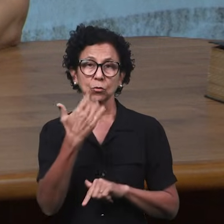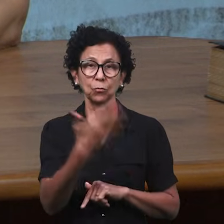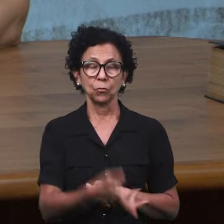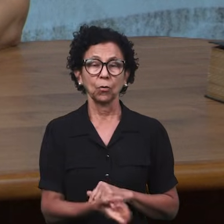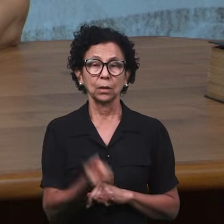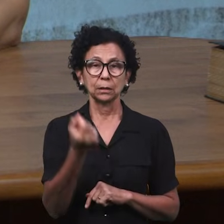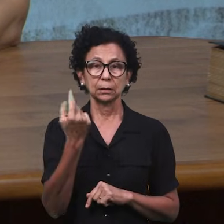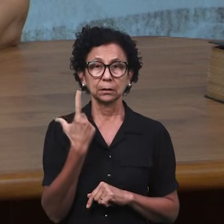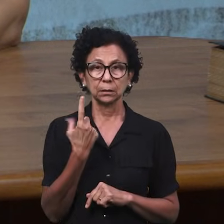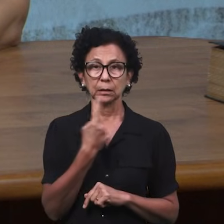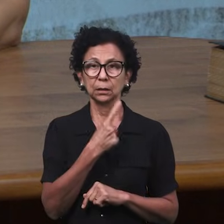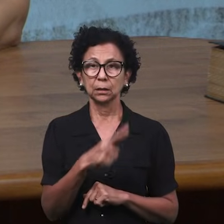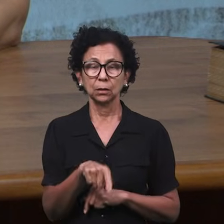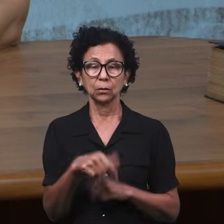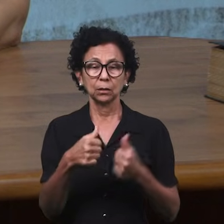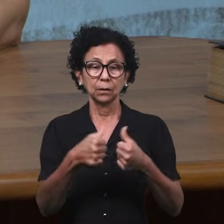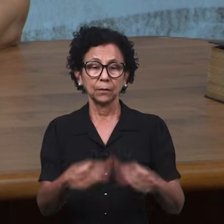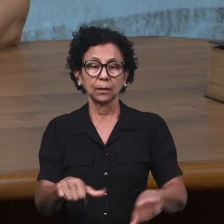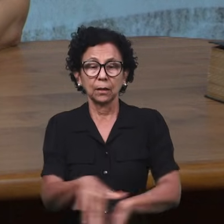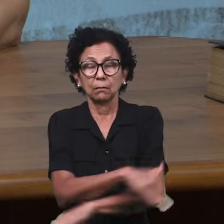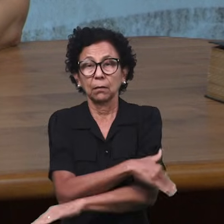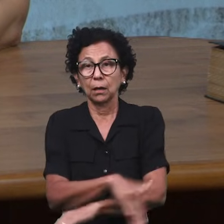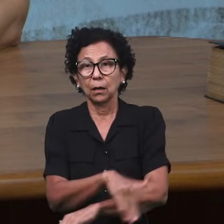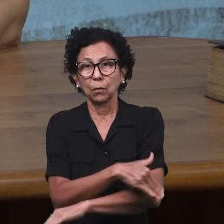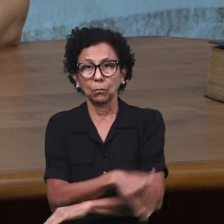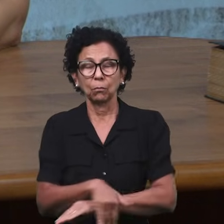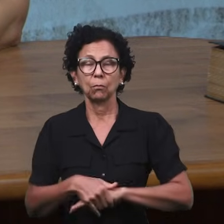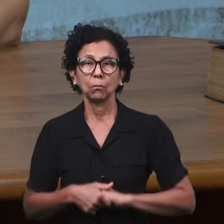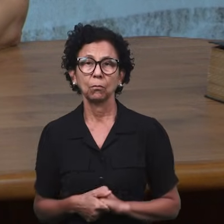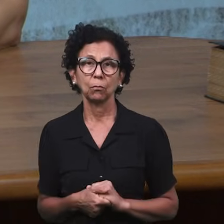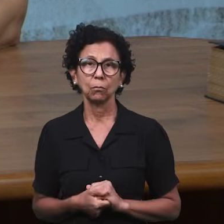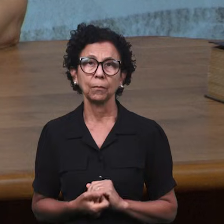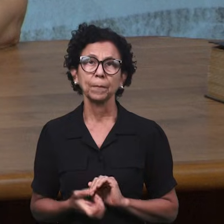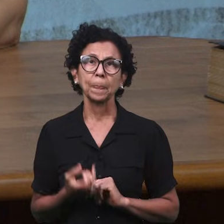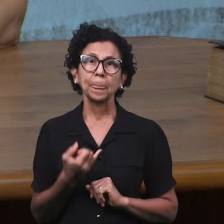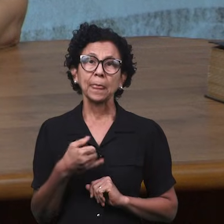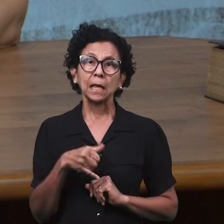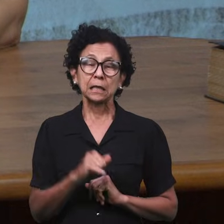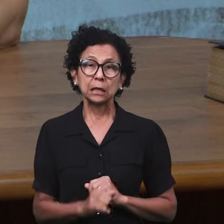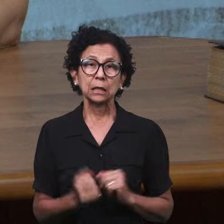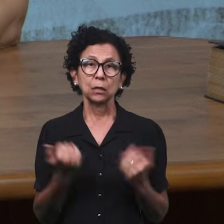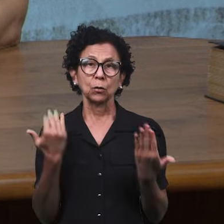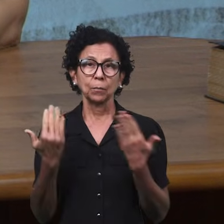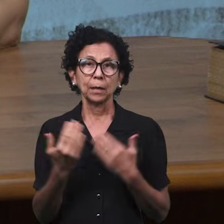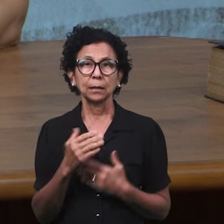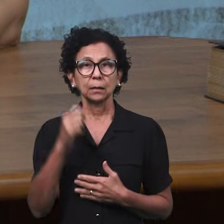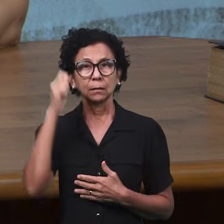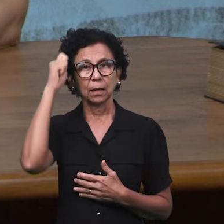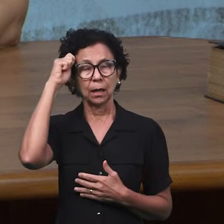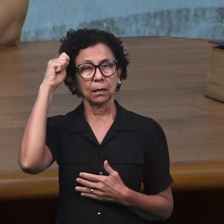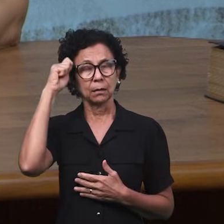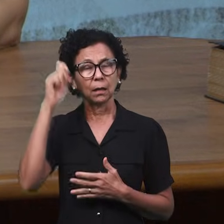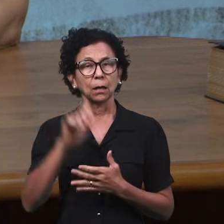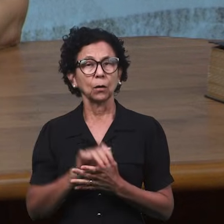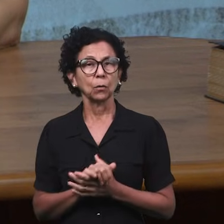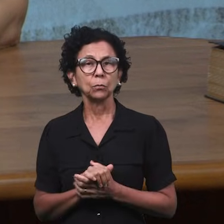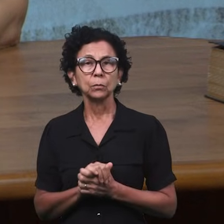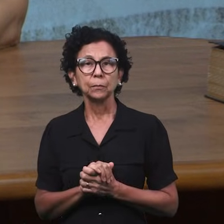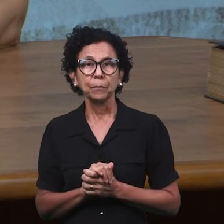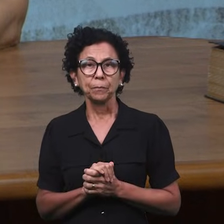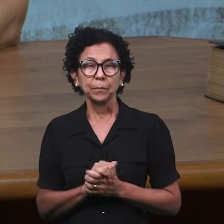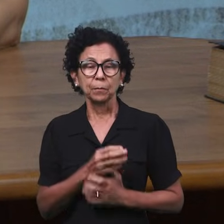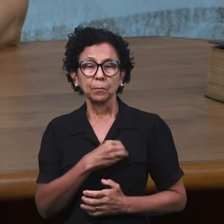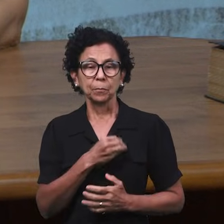ao viandante. Se, como Adão, encobri as minhas transgressões, ocultando o